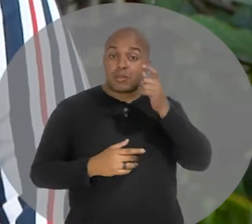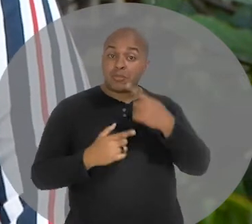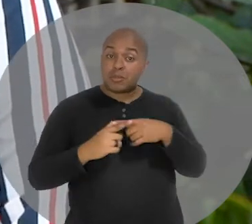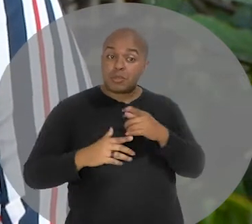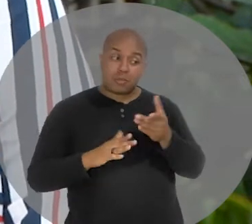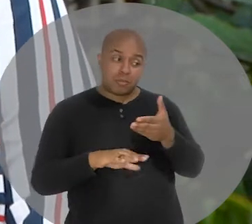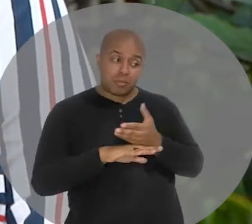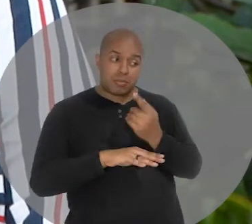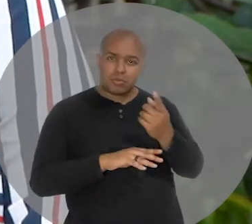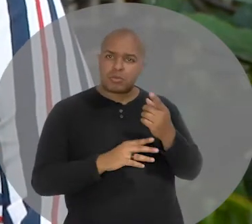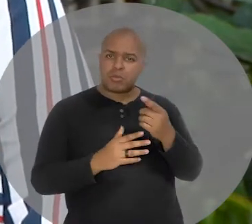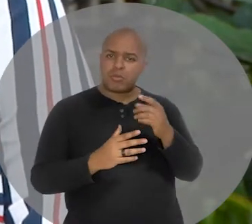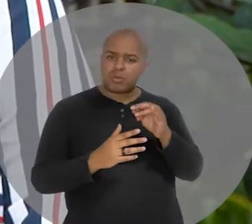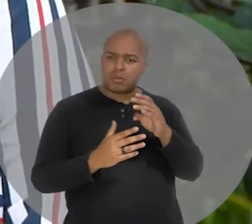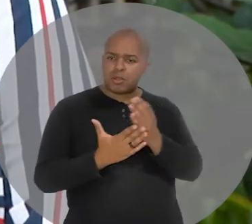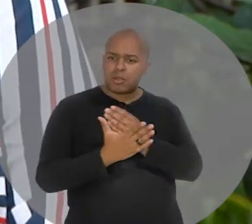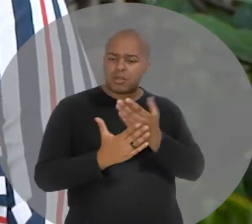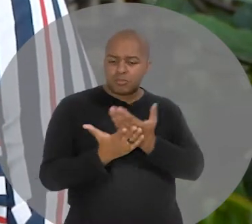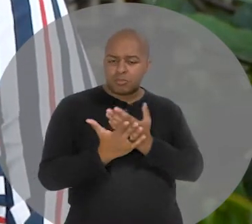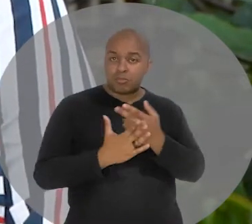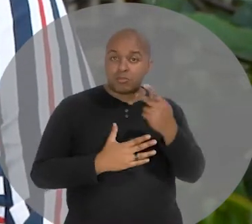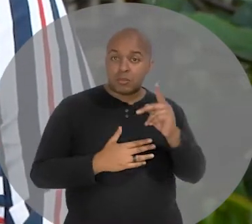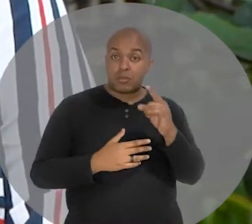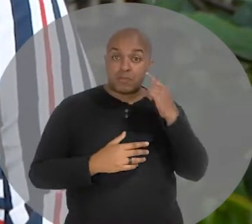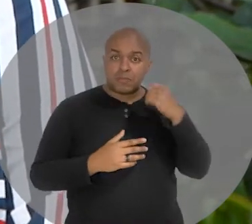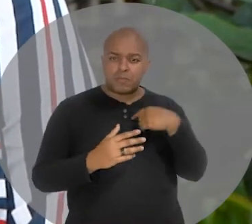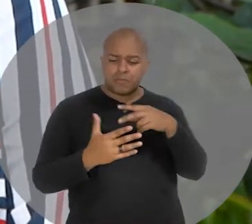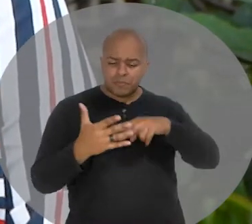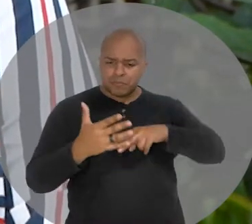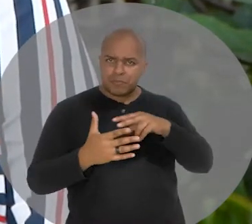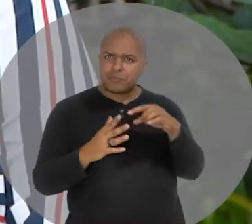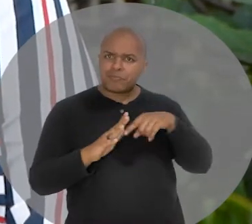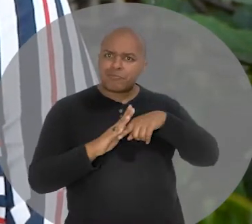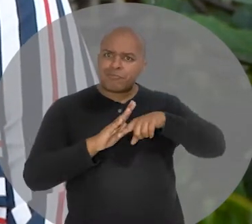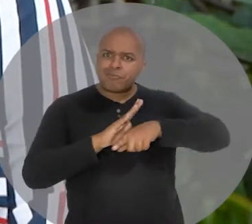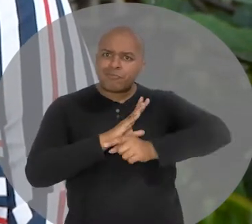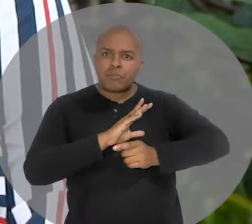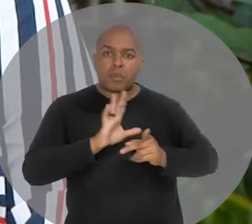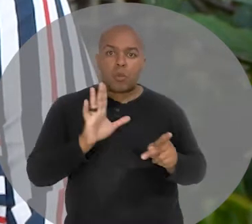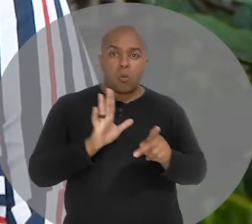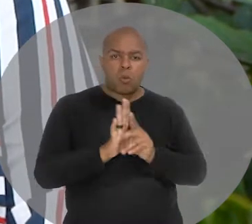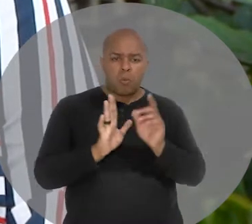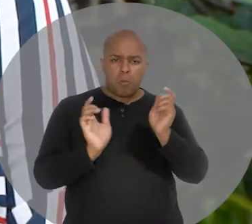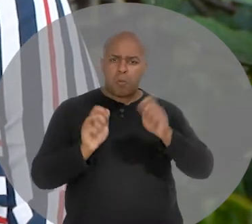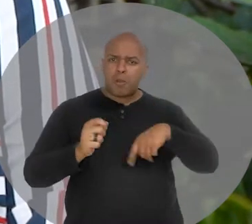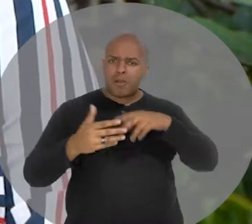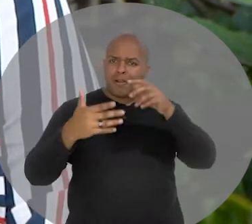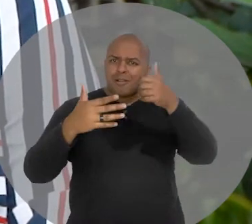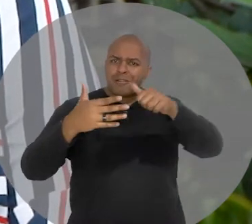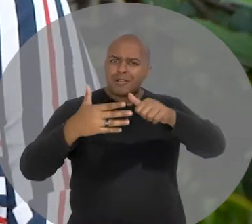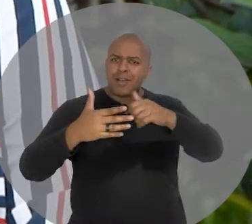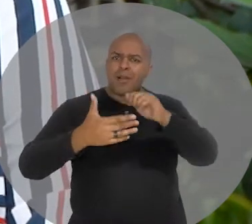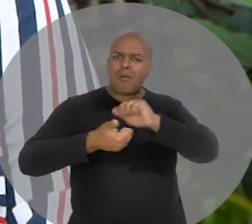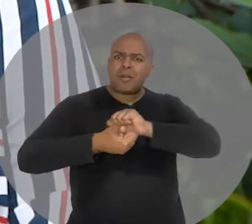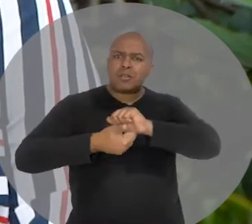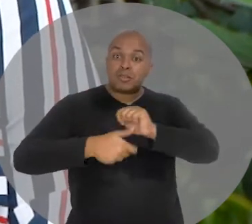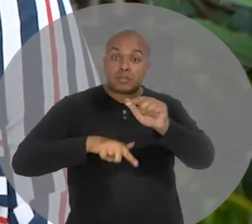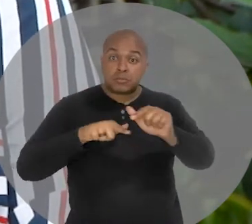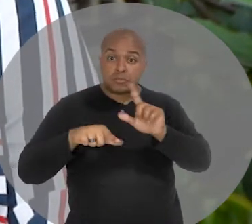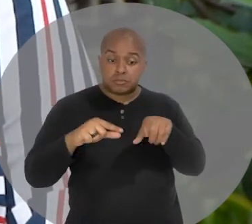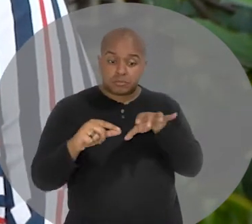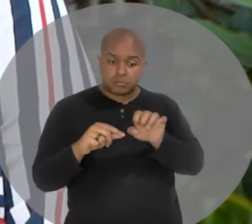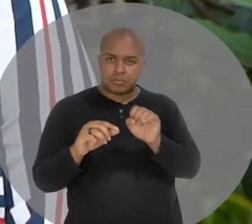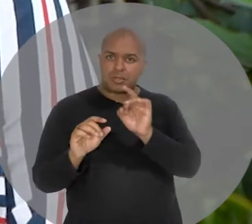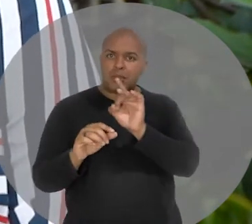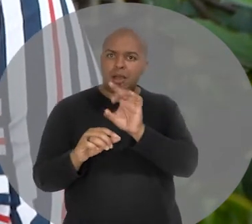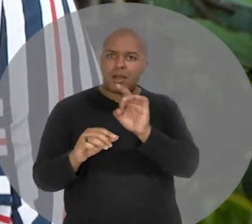como banca da tese dela, então eu li com profundidade e pude avaliar a qualidade do trabalho quando ela pegava cada um